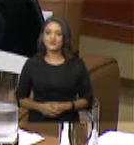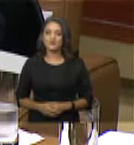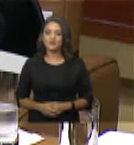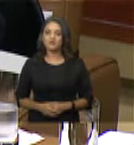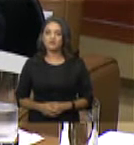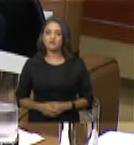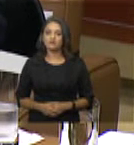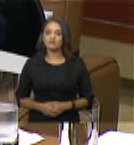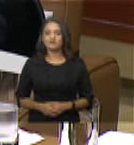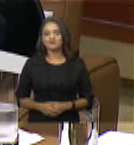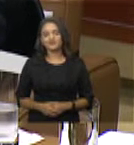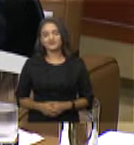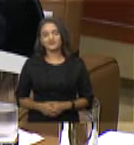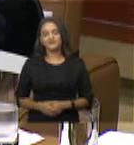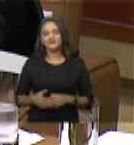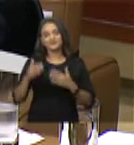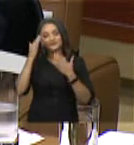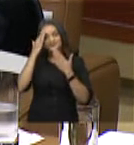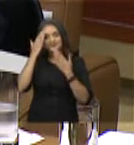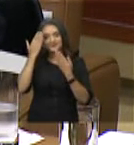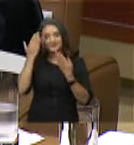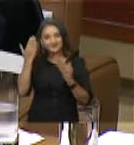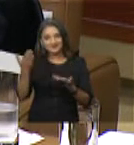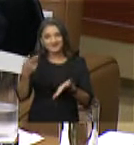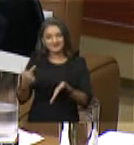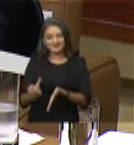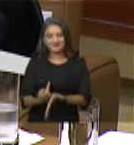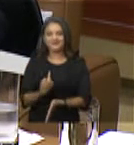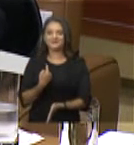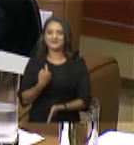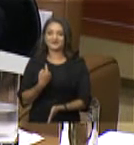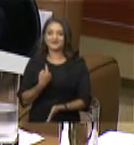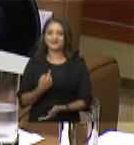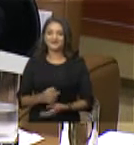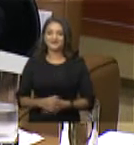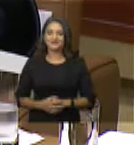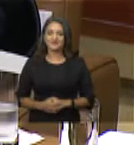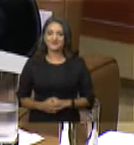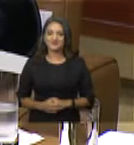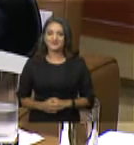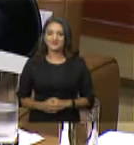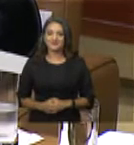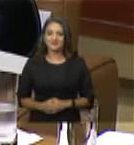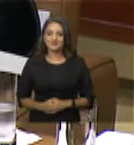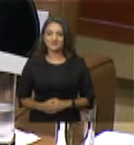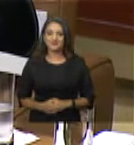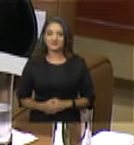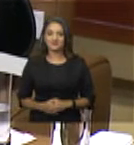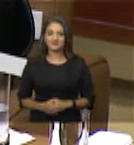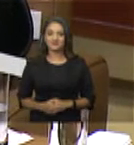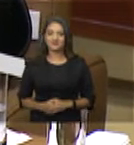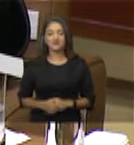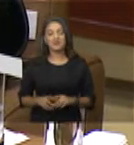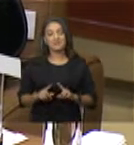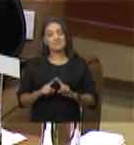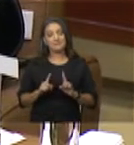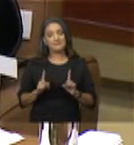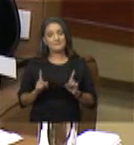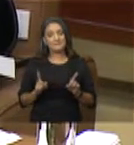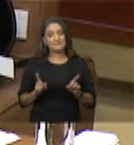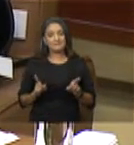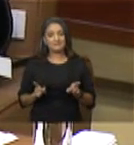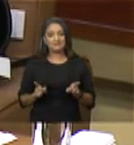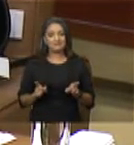eu agradeço a gentileza da indagação de vossa excelência mas se vossa excelência me